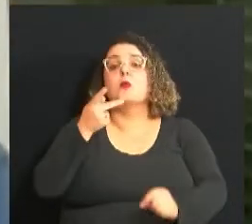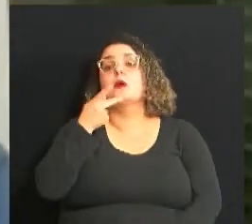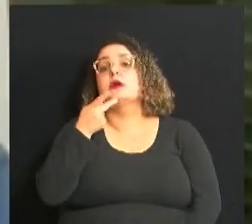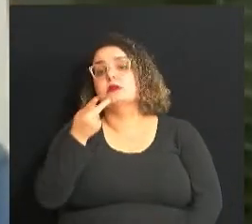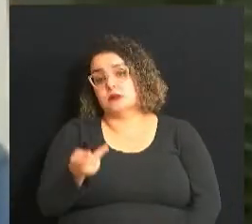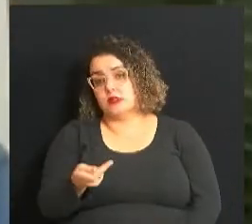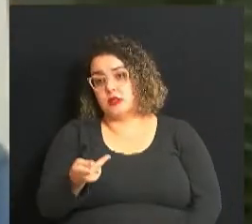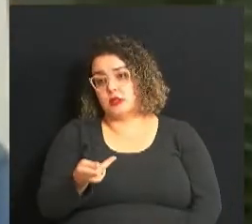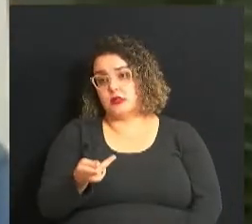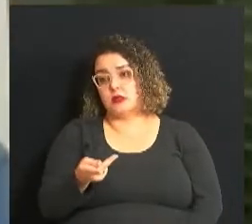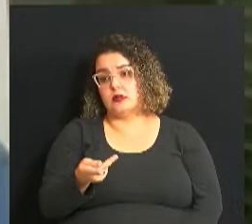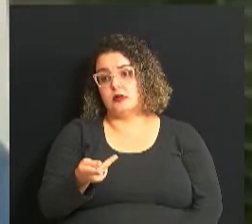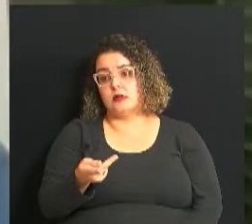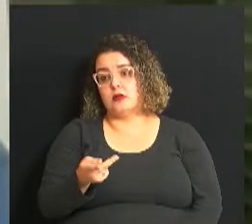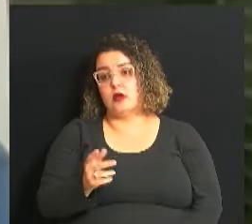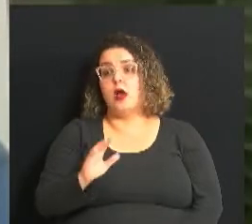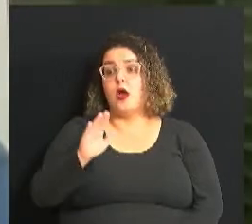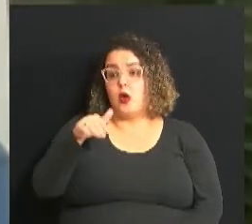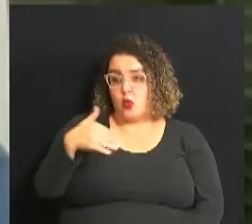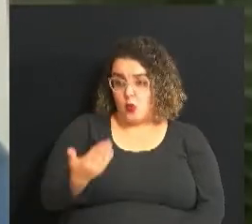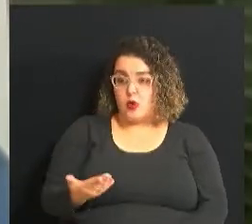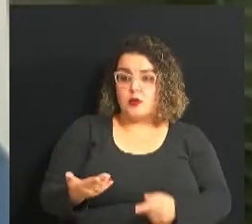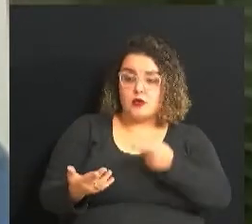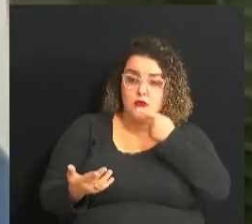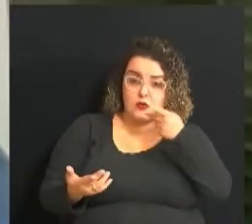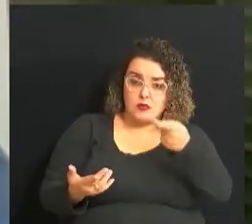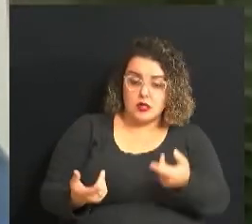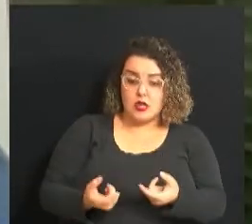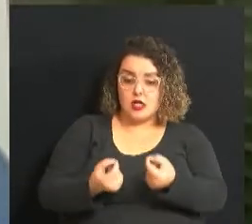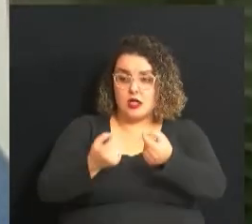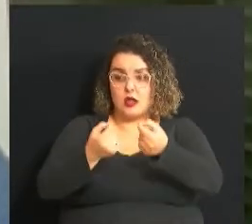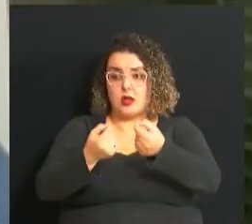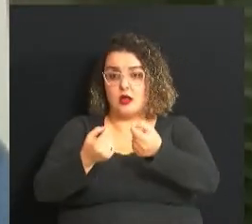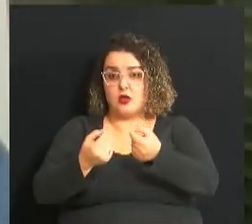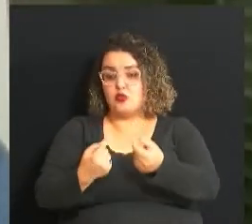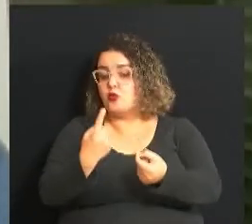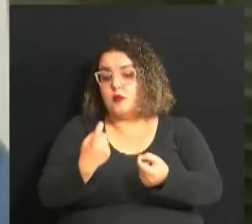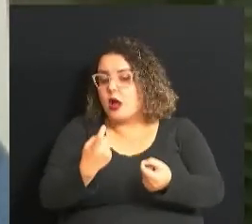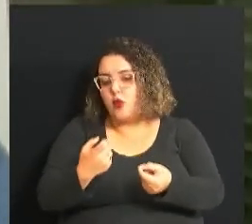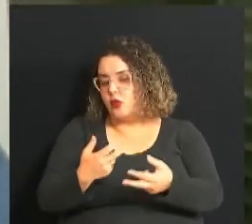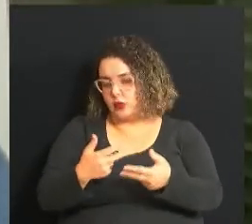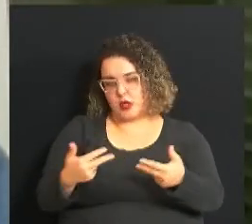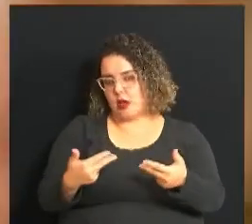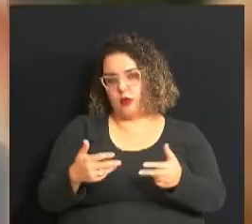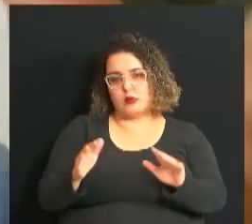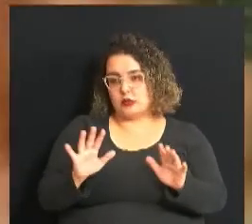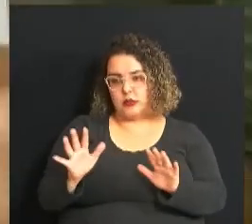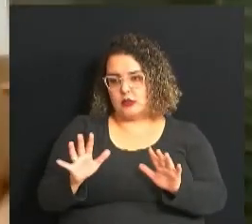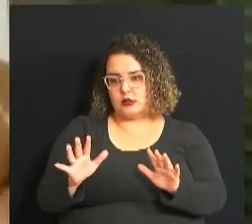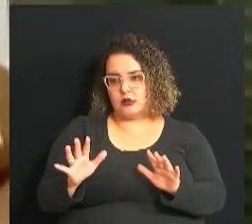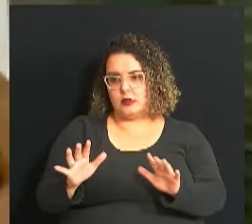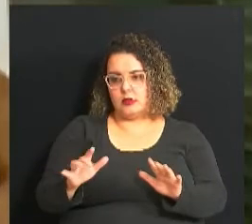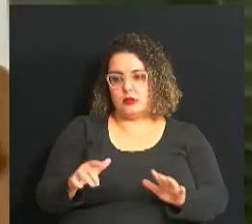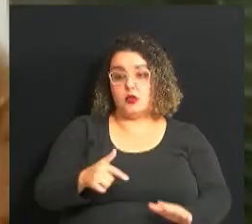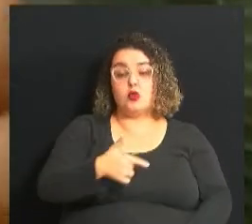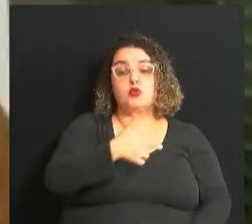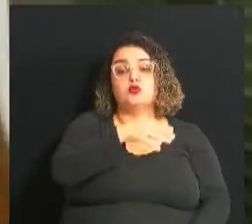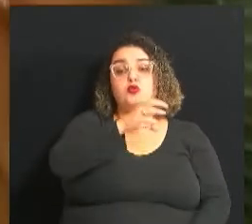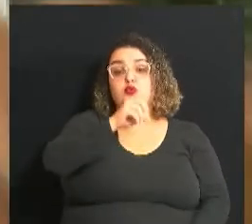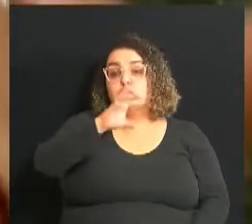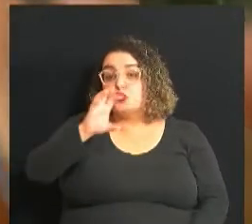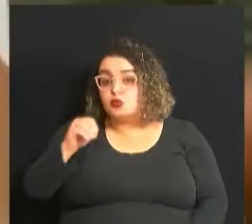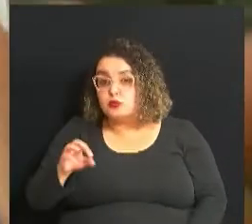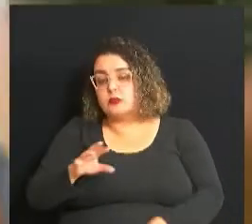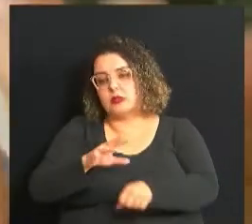Que quando se fala em câncer, nós não estamos falando de uma doença só, estamos falando em 200 doenças diferentes. Se a gente for